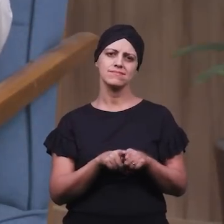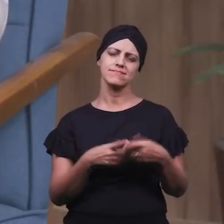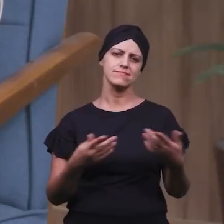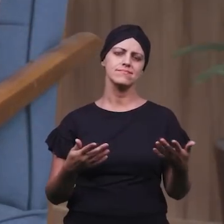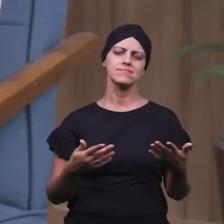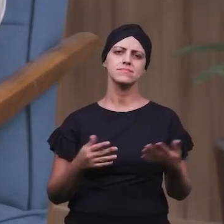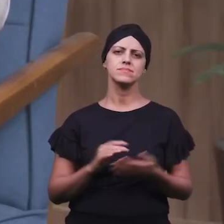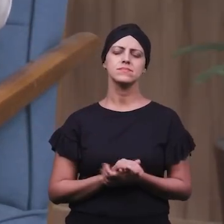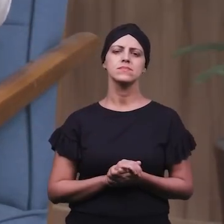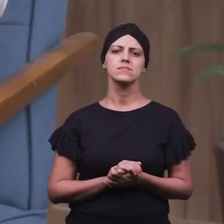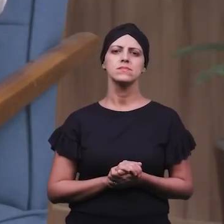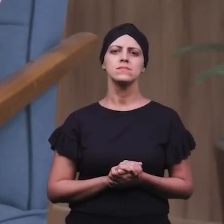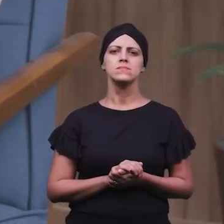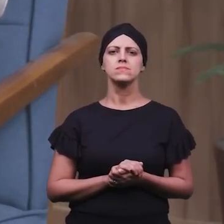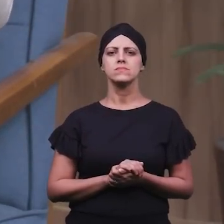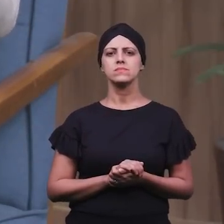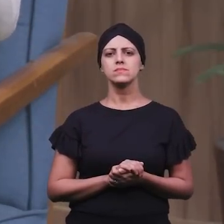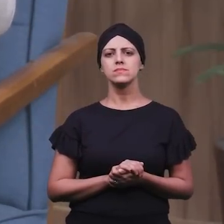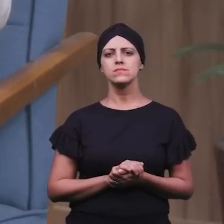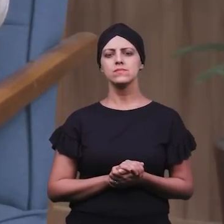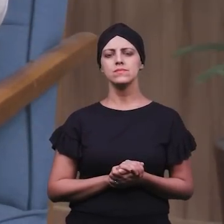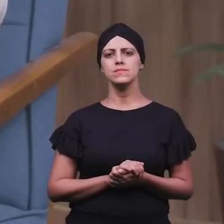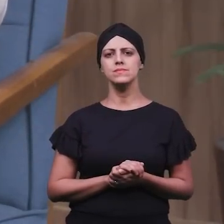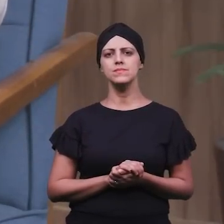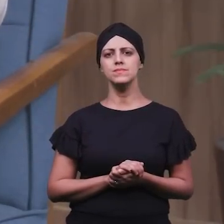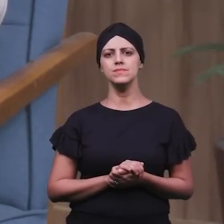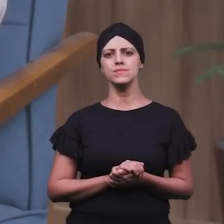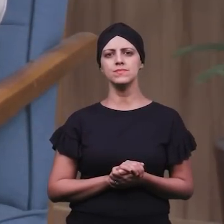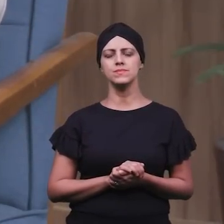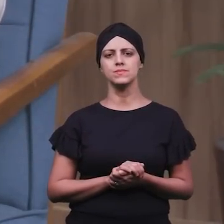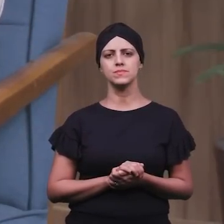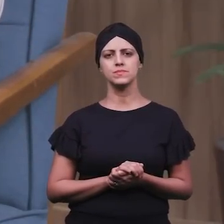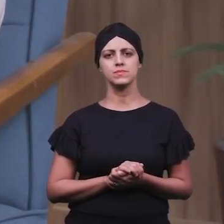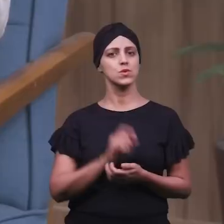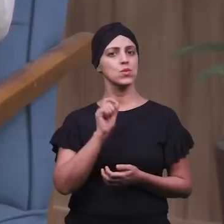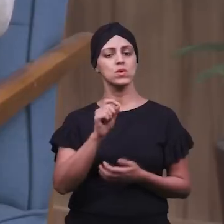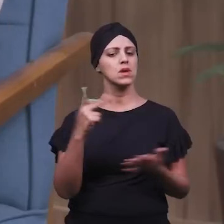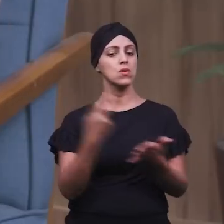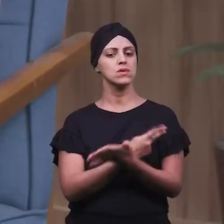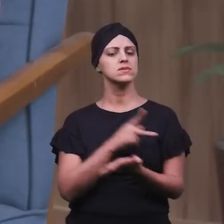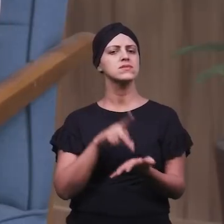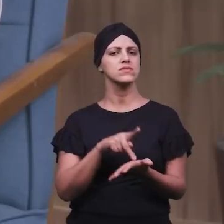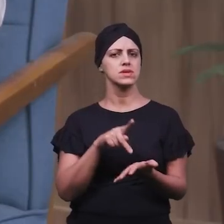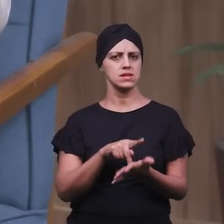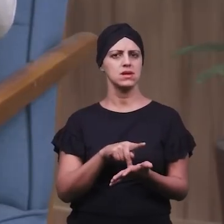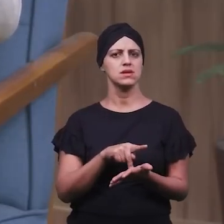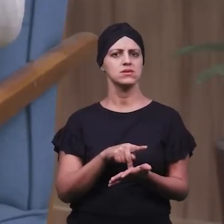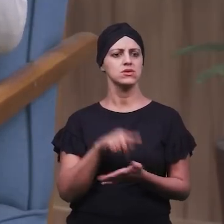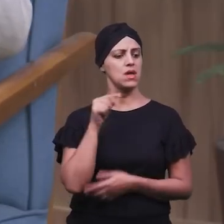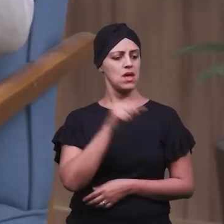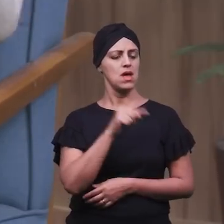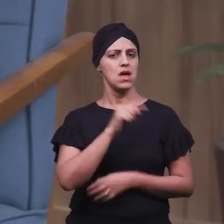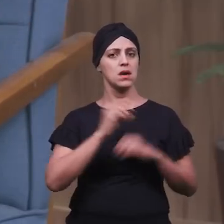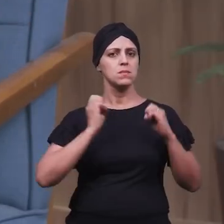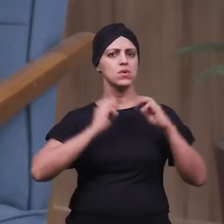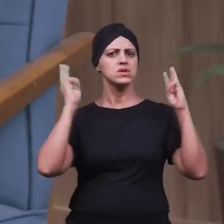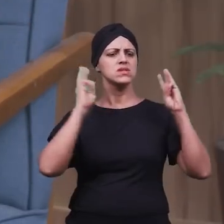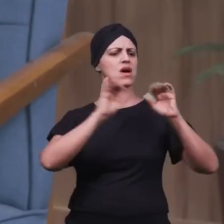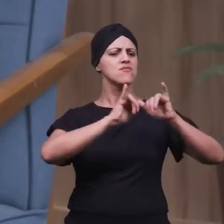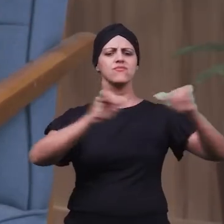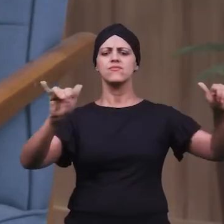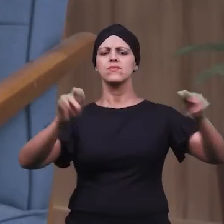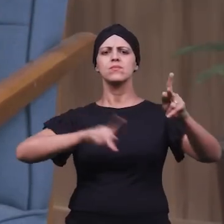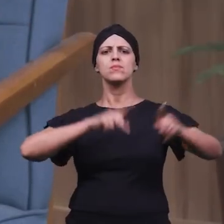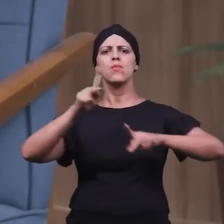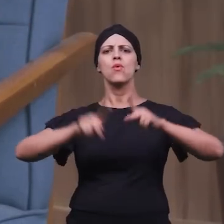conjectura, claro, mas claro, é uma conjectura em torno daquilo que de fato aconteceu, né? Dele transmitir ao